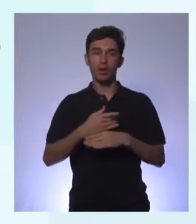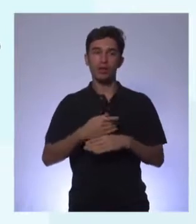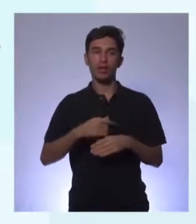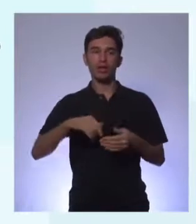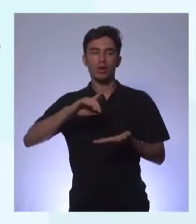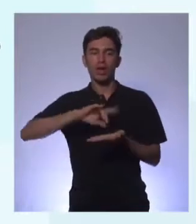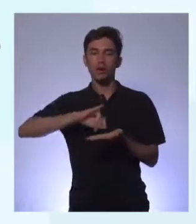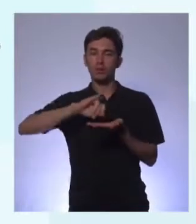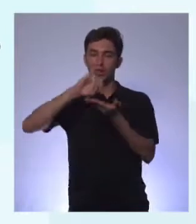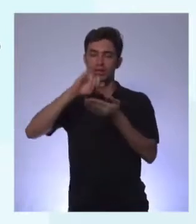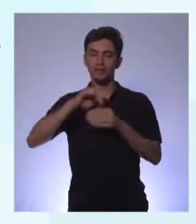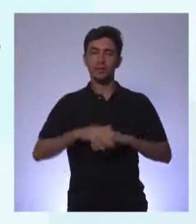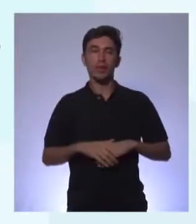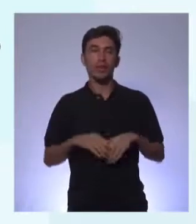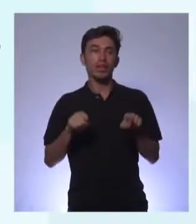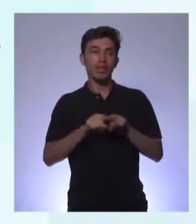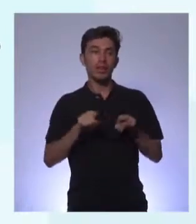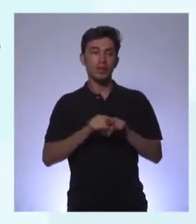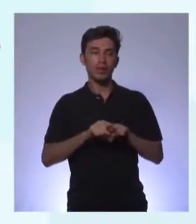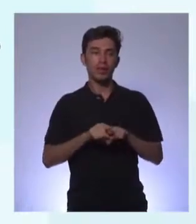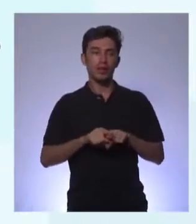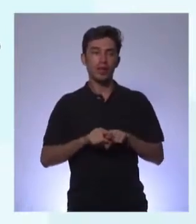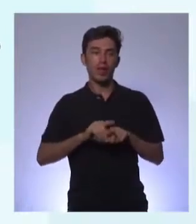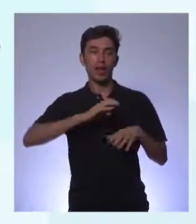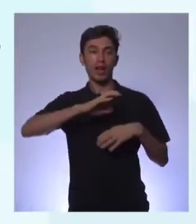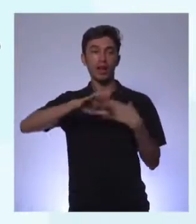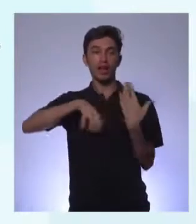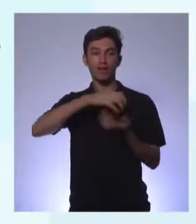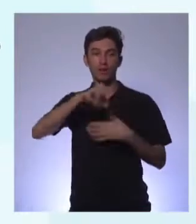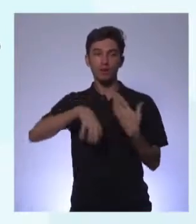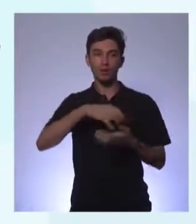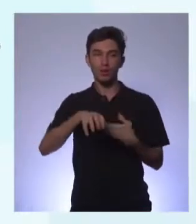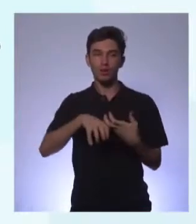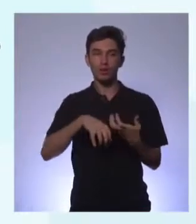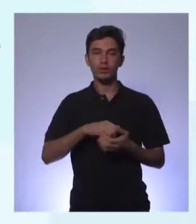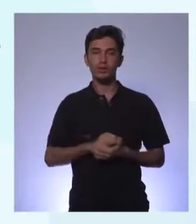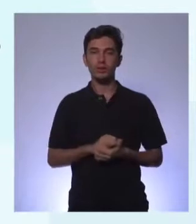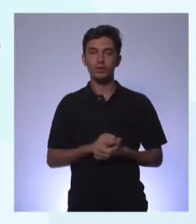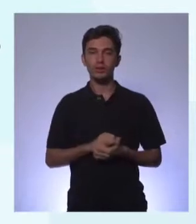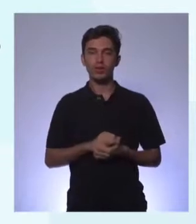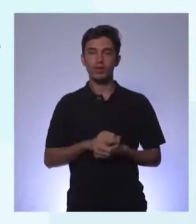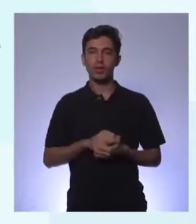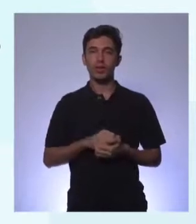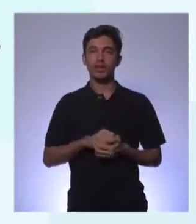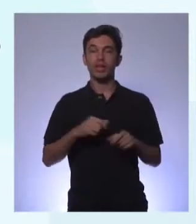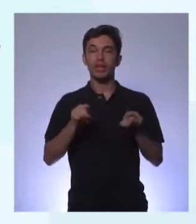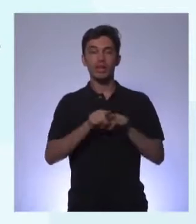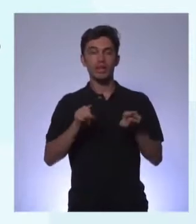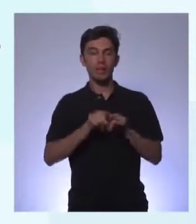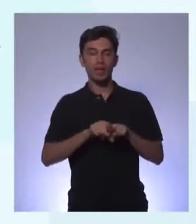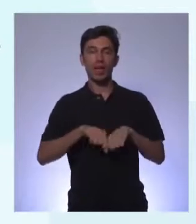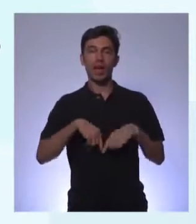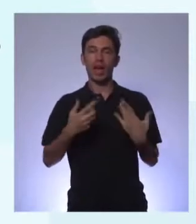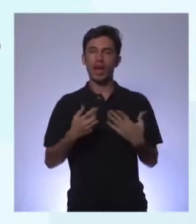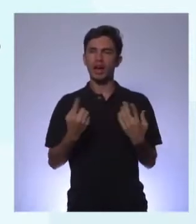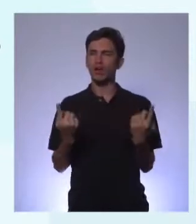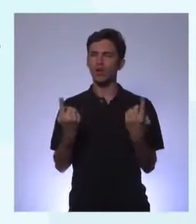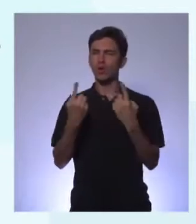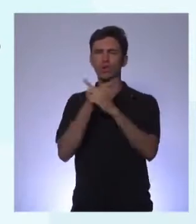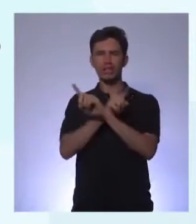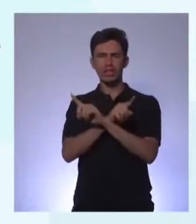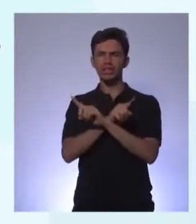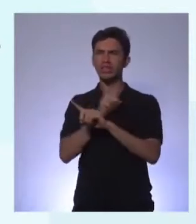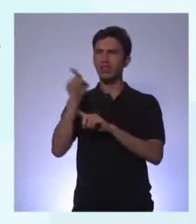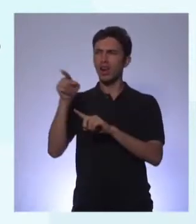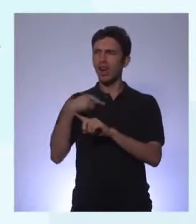de uma elite colonial, também, seja no Brasil, seja na América Espanhola, e a contradição entre